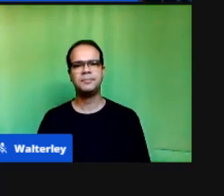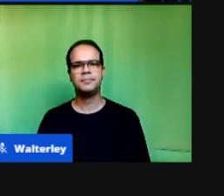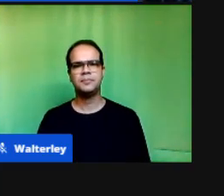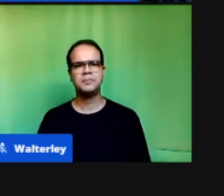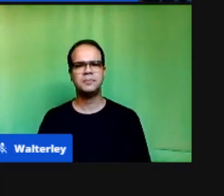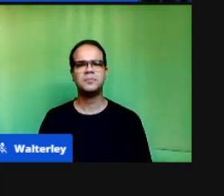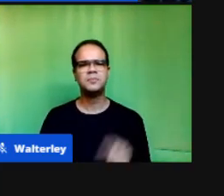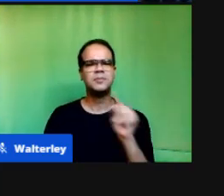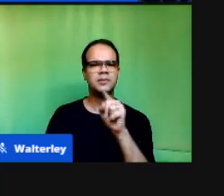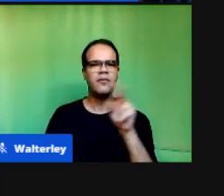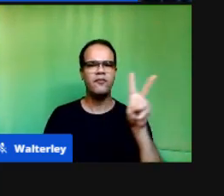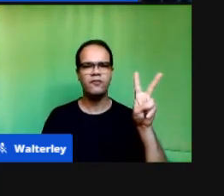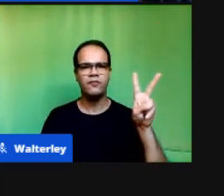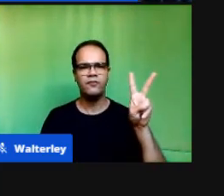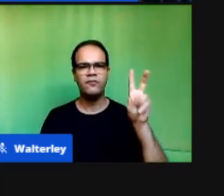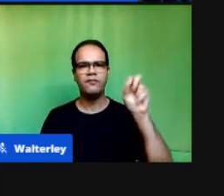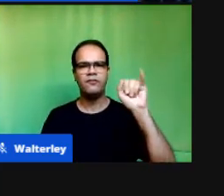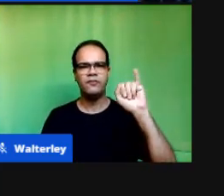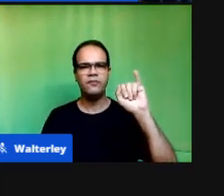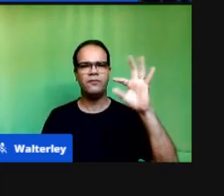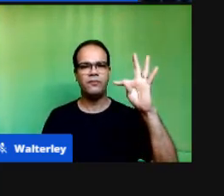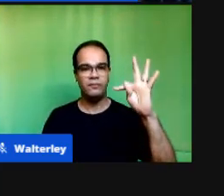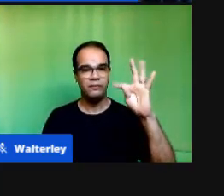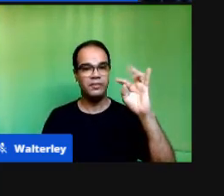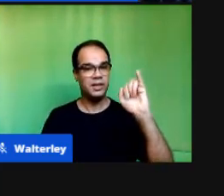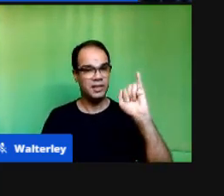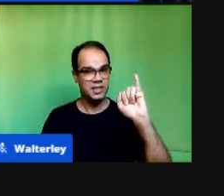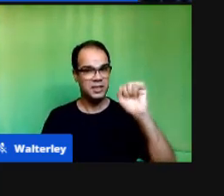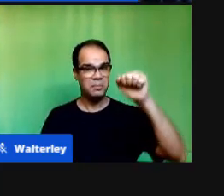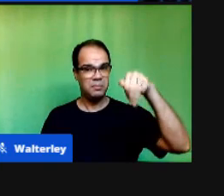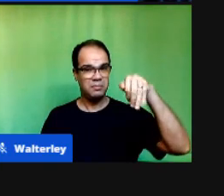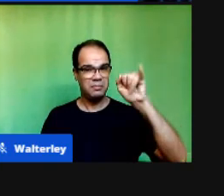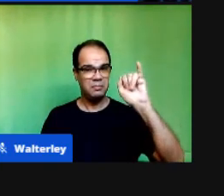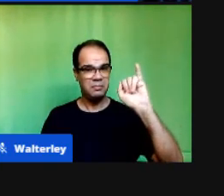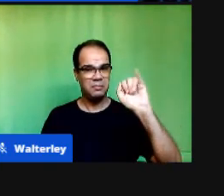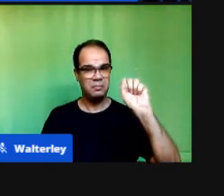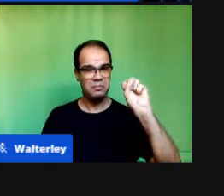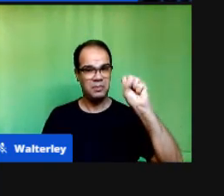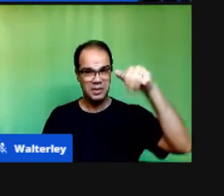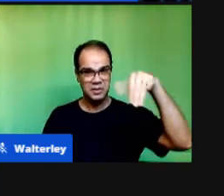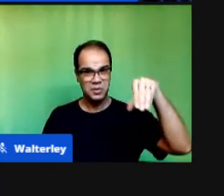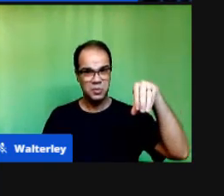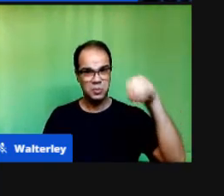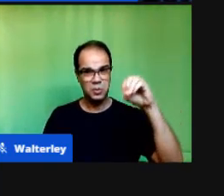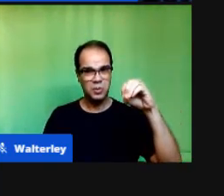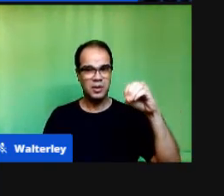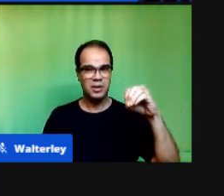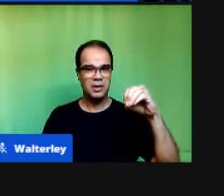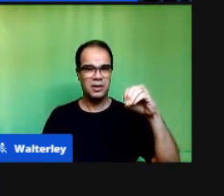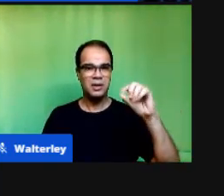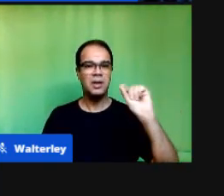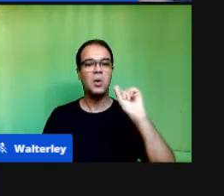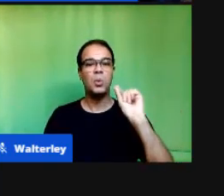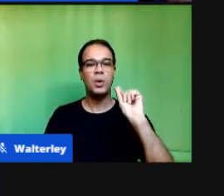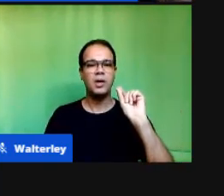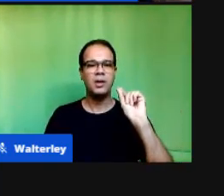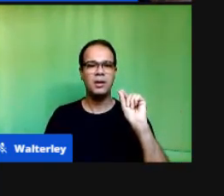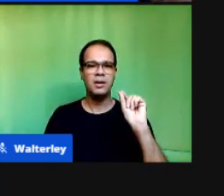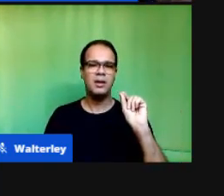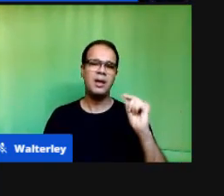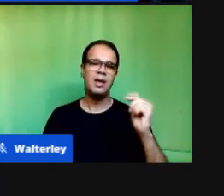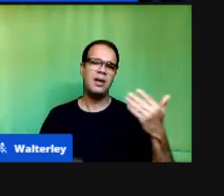Acabe com o vitimismo antes que ele acabe com você. E vitimismo, pessoal, toma cuidado que se você não dosar muito bem, vira